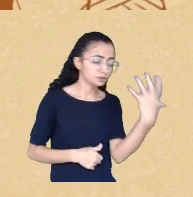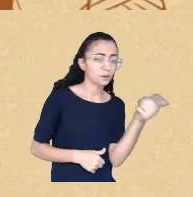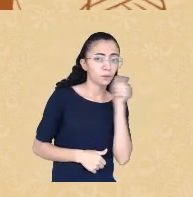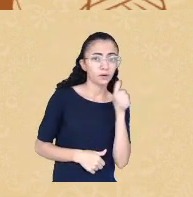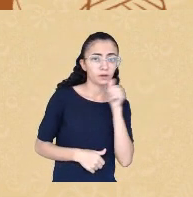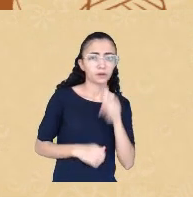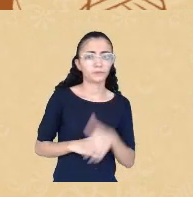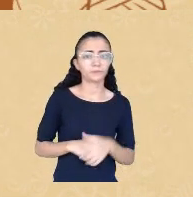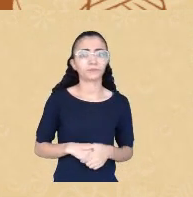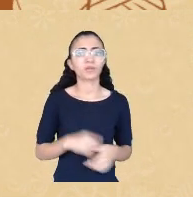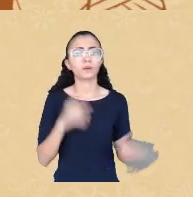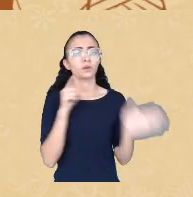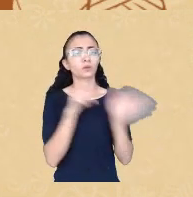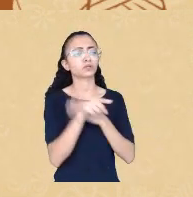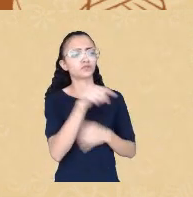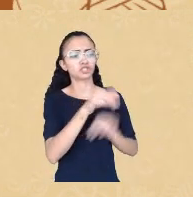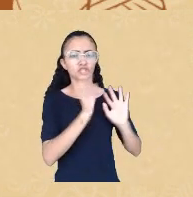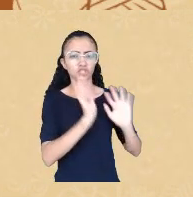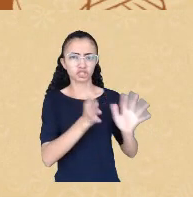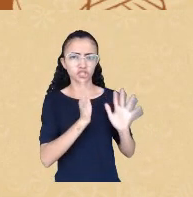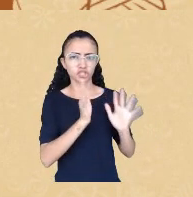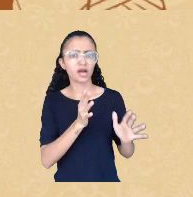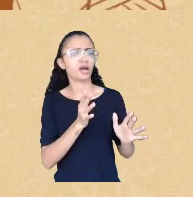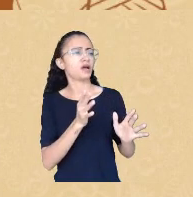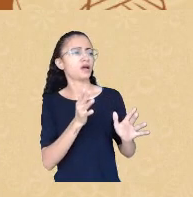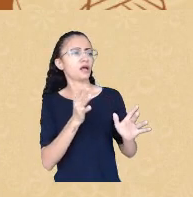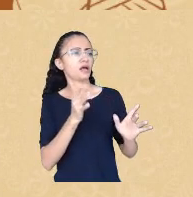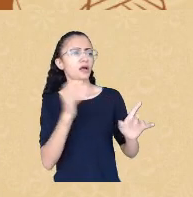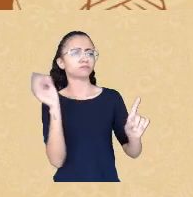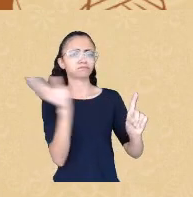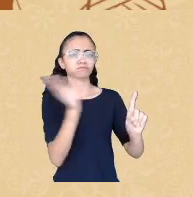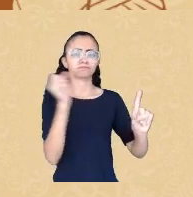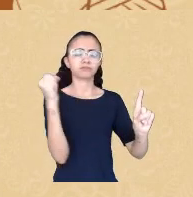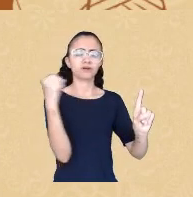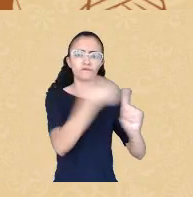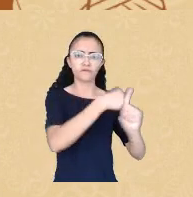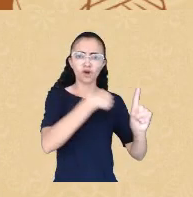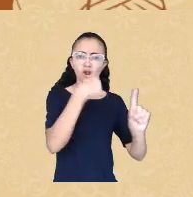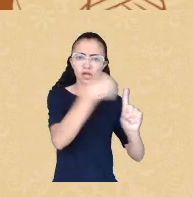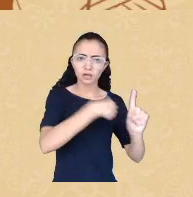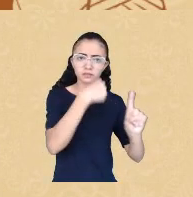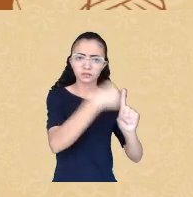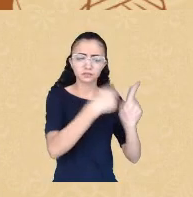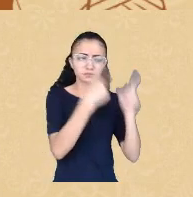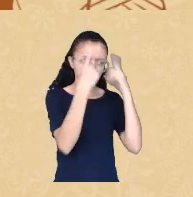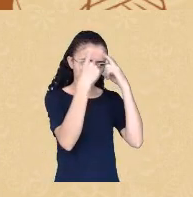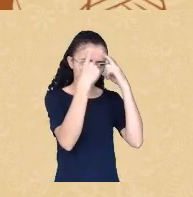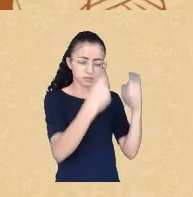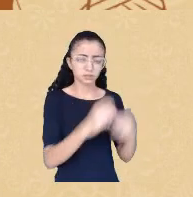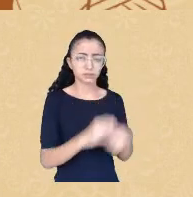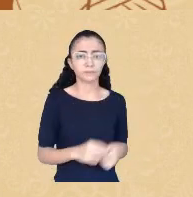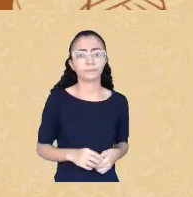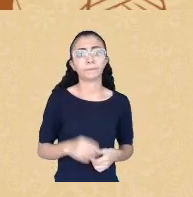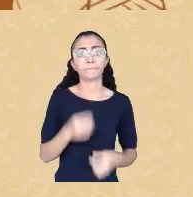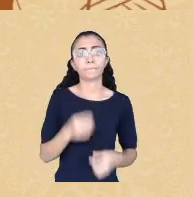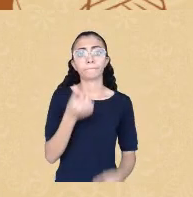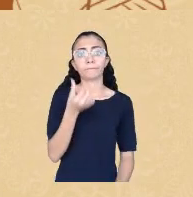Agredida? 65% das pessoas no Quênia relataram a agressão e